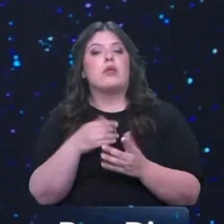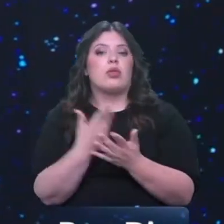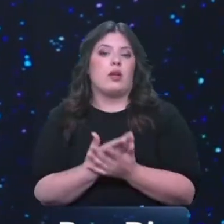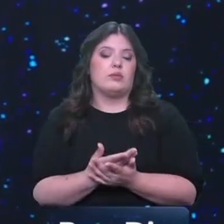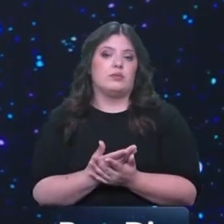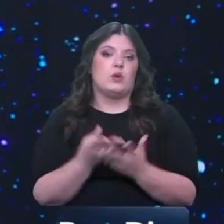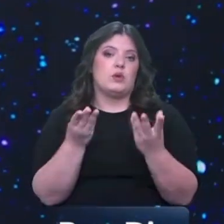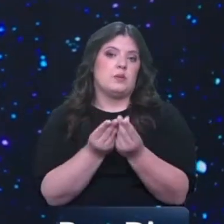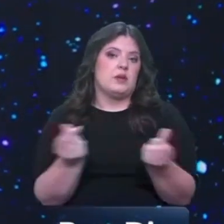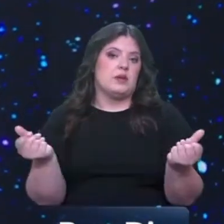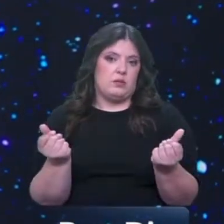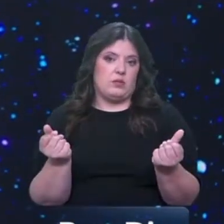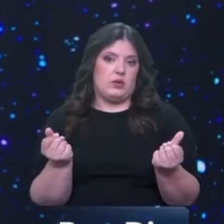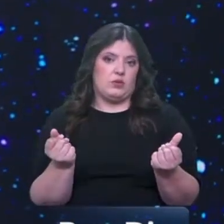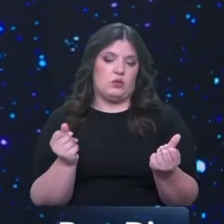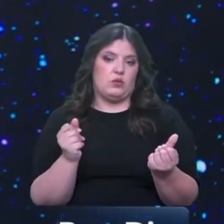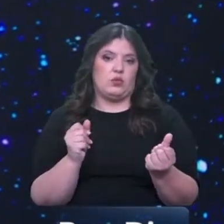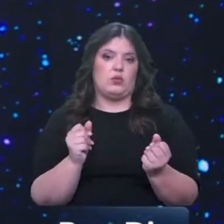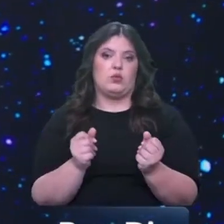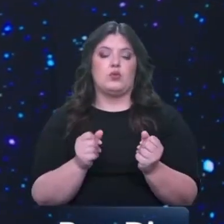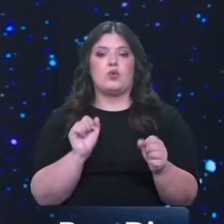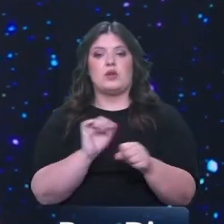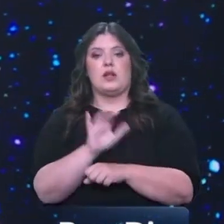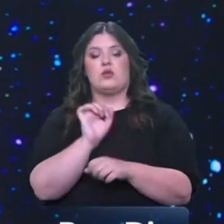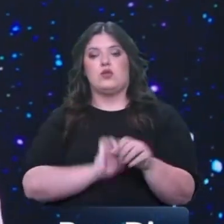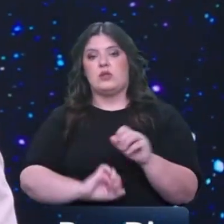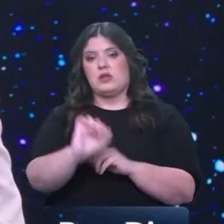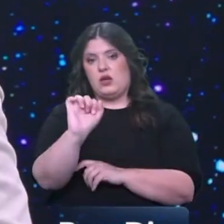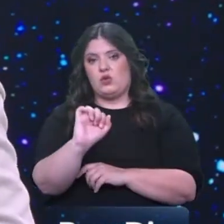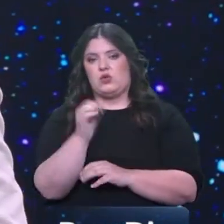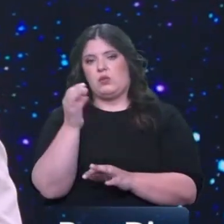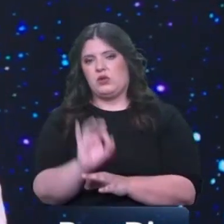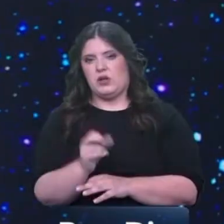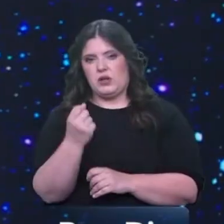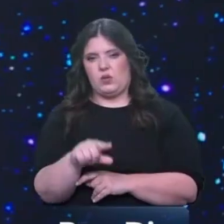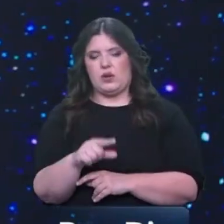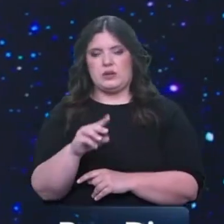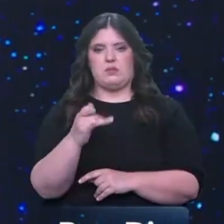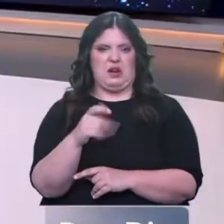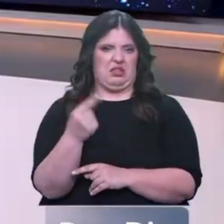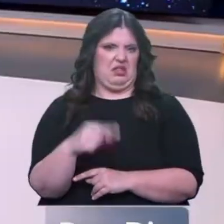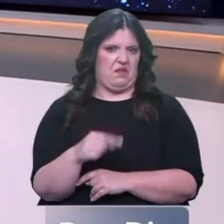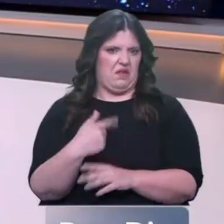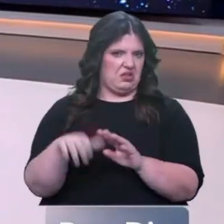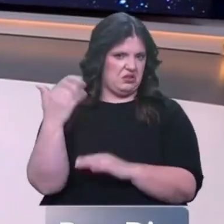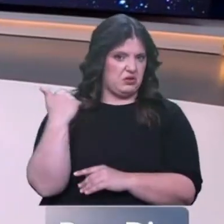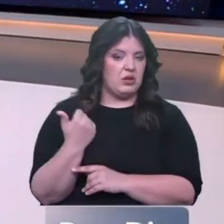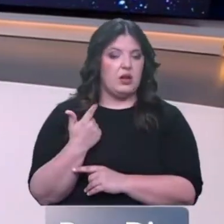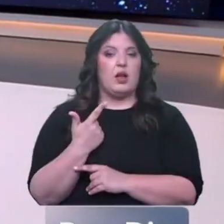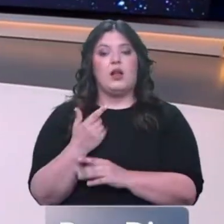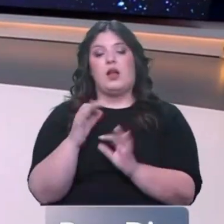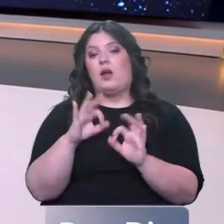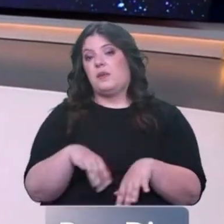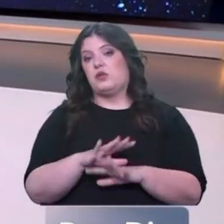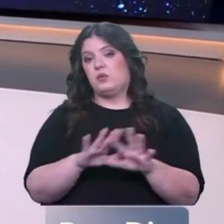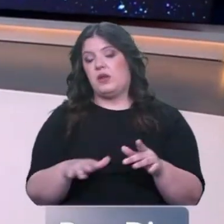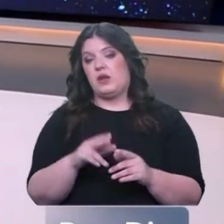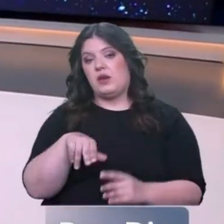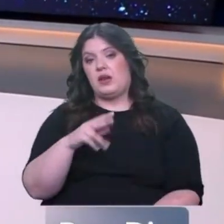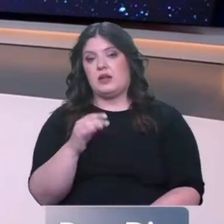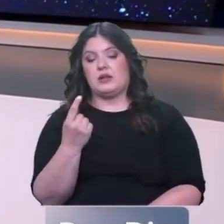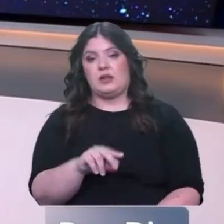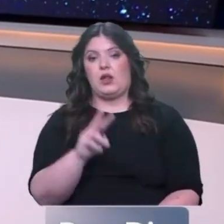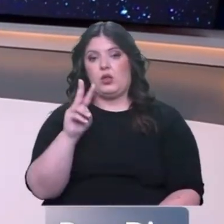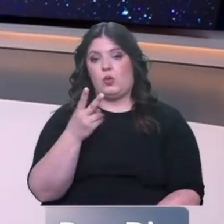o desaparecimento dos seus grandes oceanos, que nós temos quase a certeza que Marte terá tido. Portanto, é uma despedida da Maven. A NASA passa a ter apenas